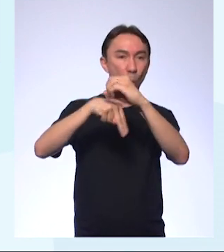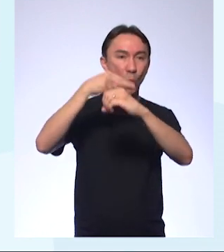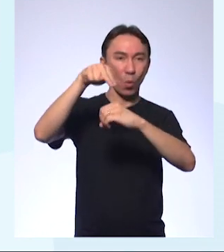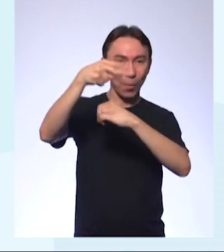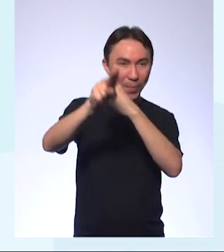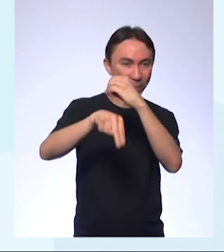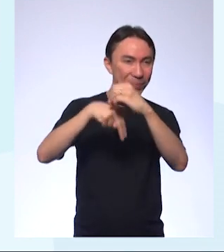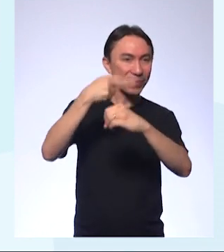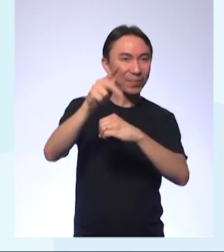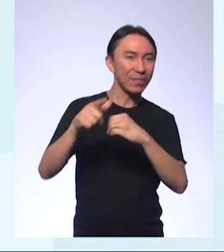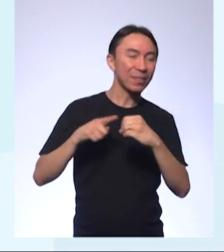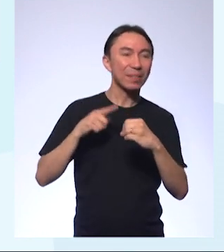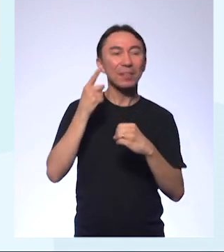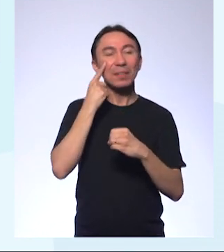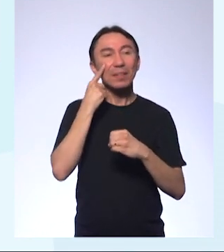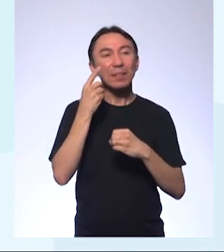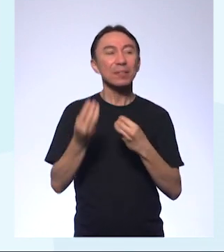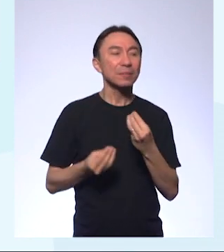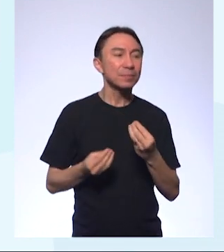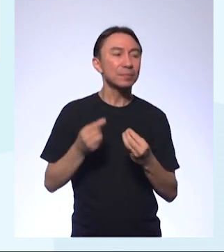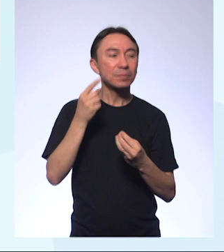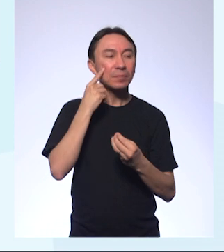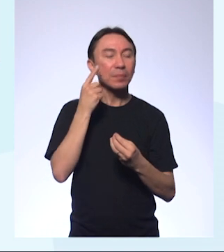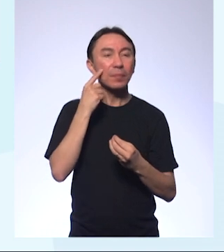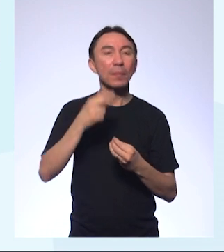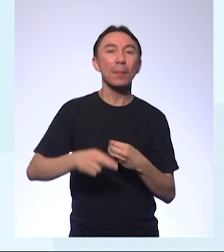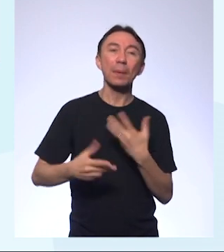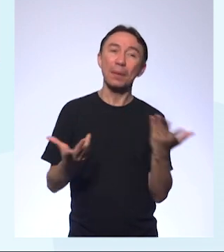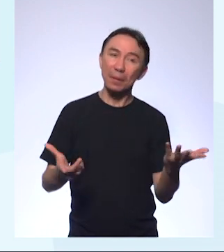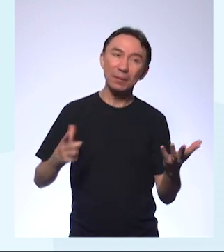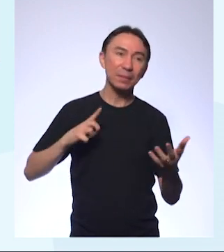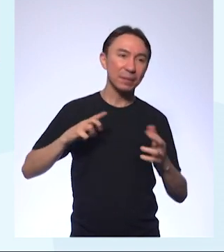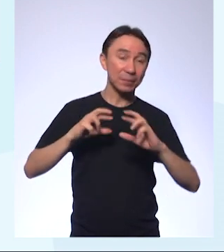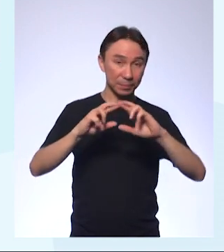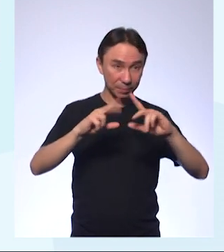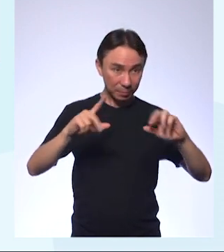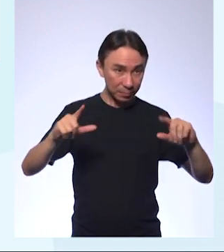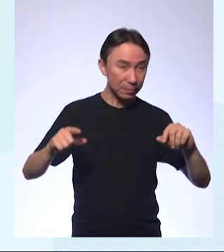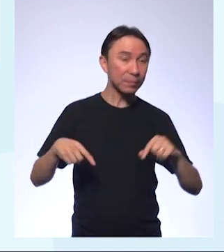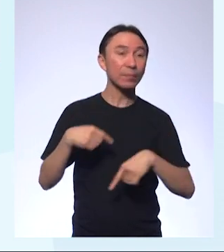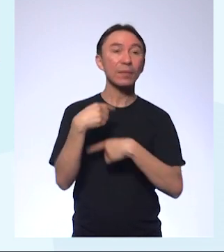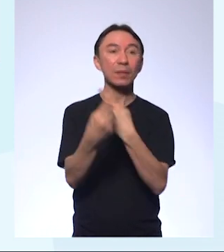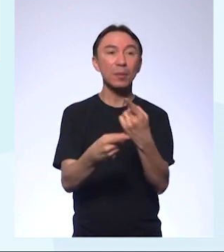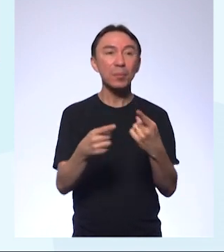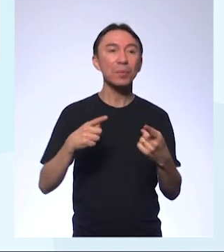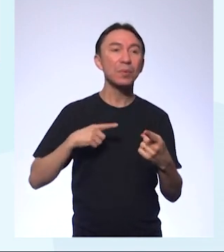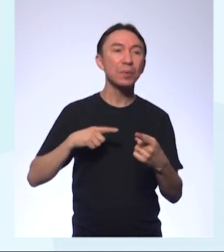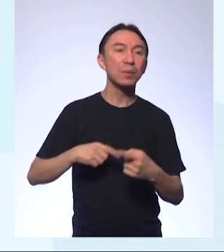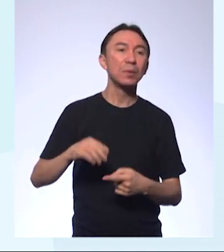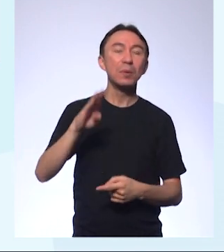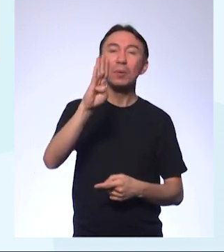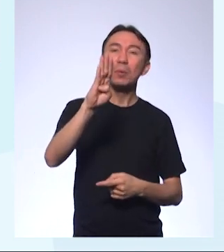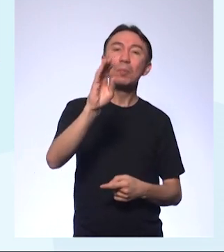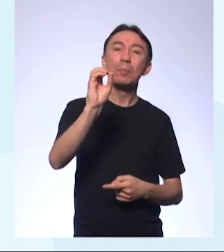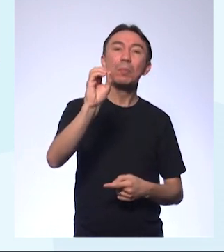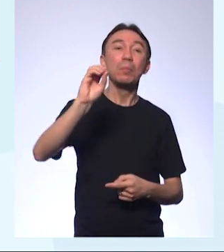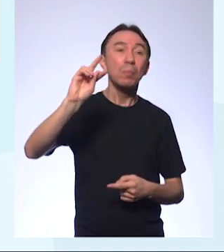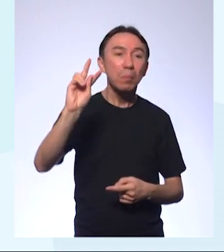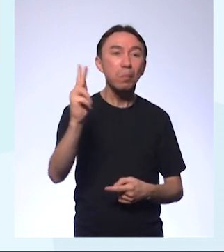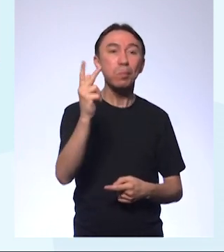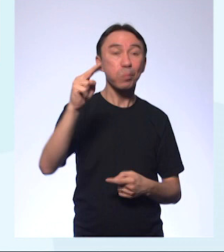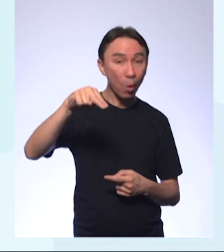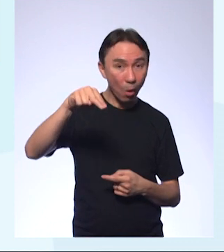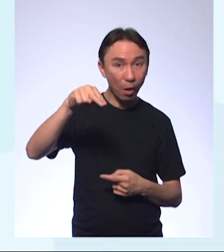uma carga diferente, uma partícula diferente, que são os prótons. Depois, o átomo de Bohr, onde nós temos o